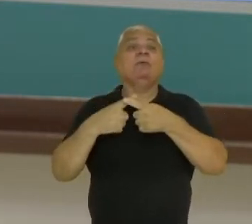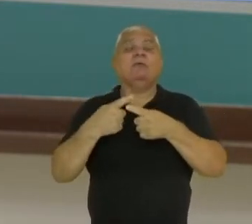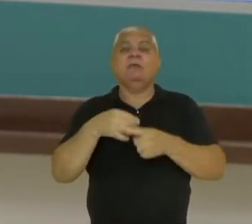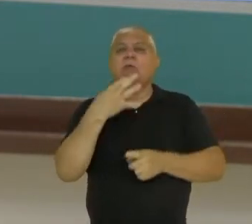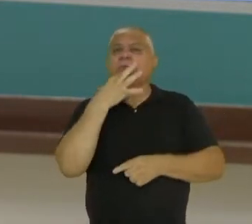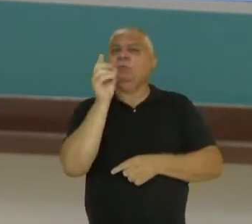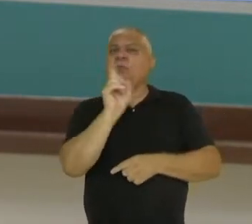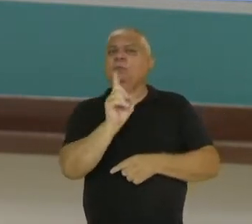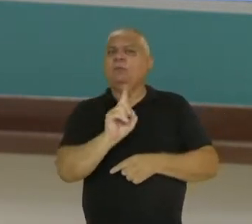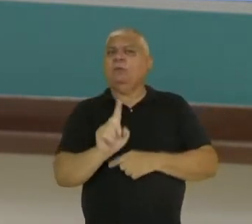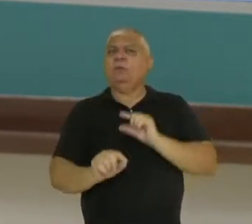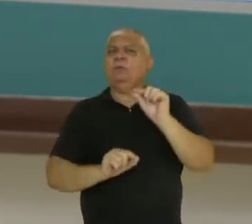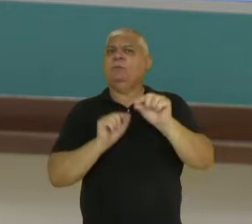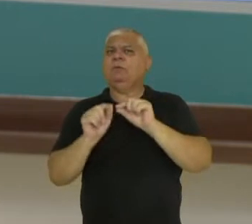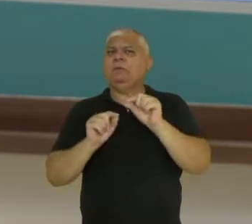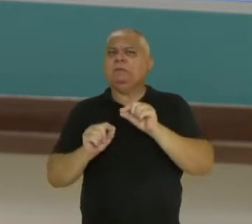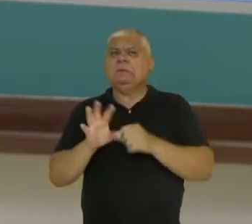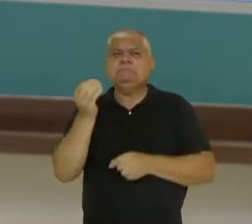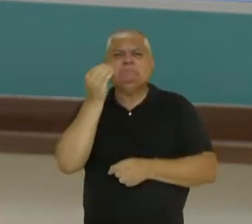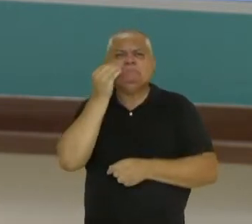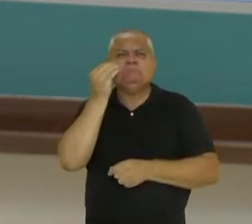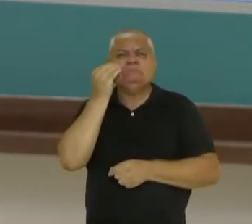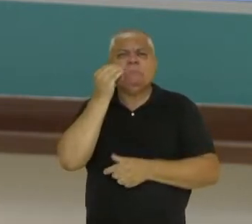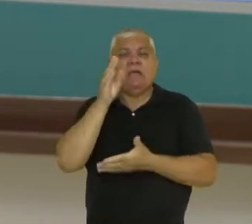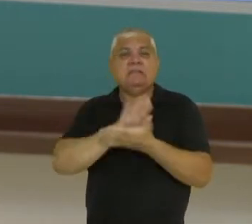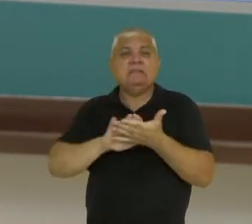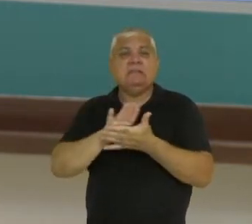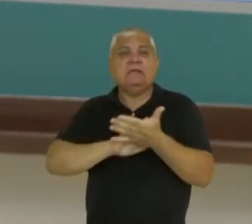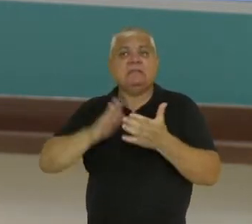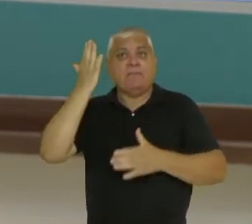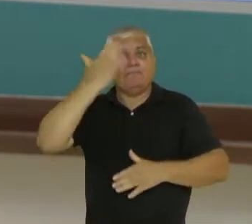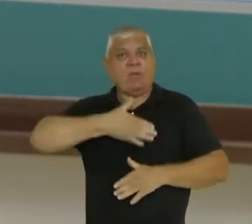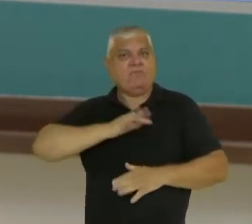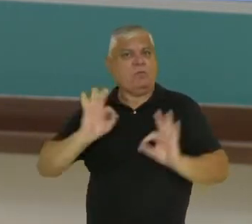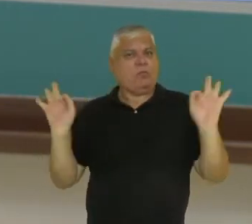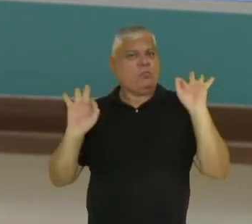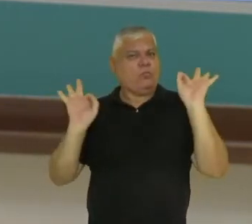faziam experiências, experimentos para tentar provar nada. Eram só